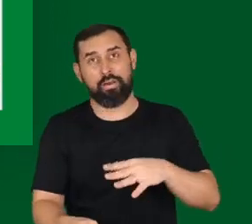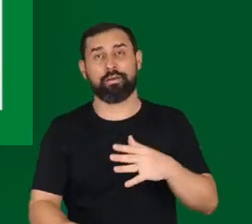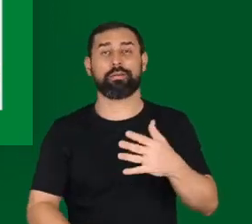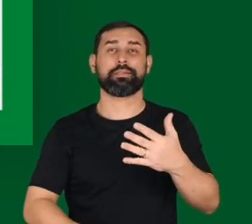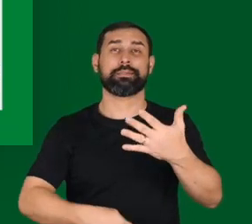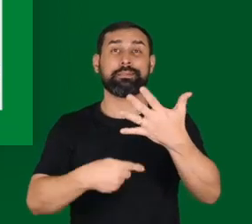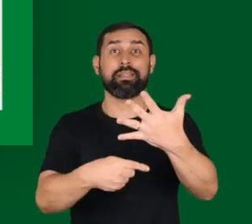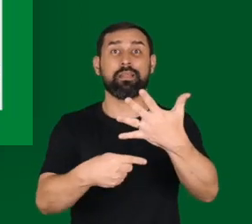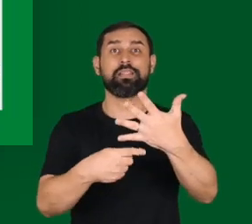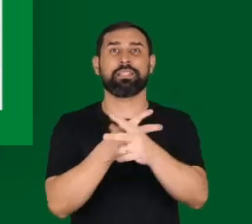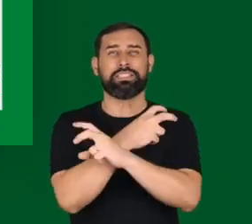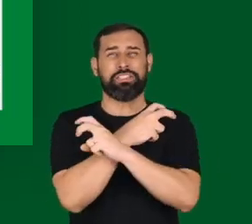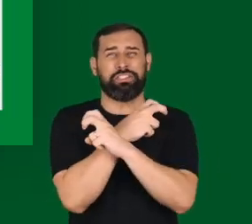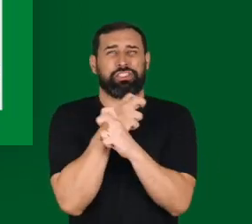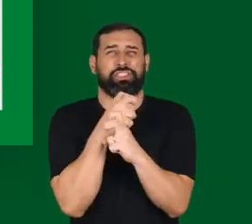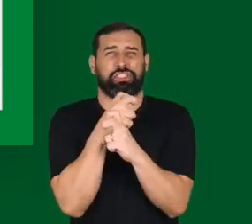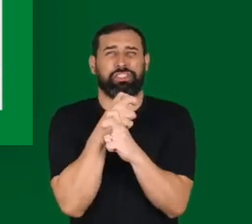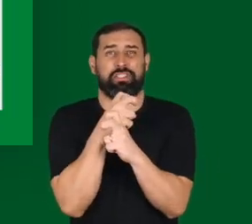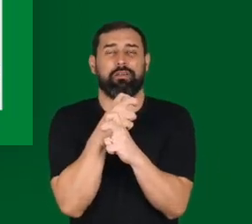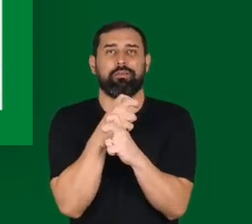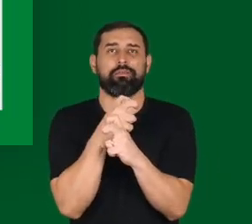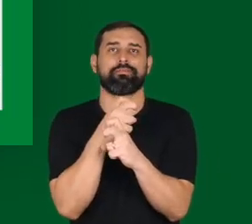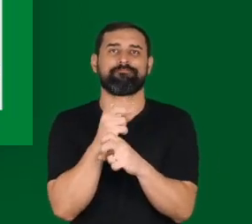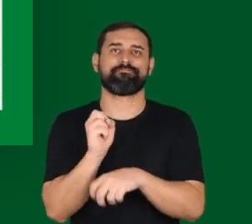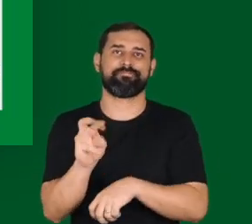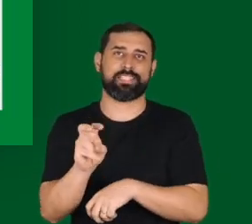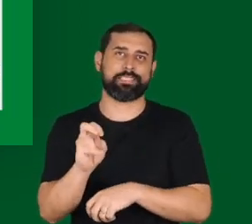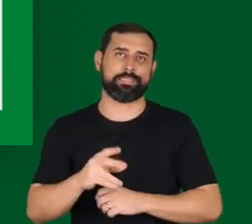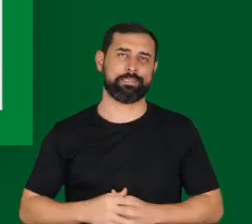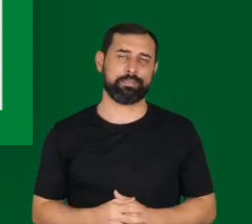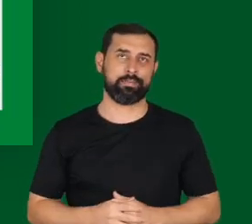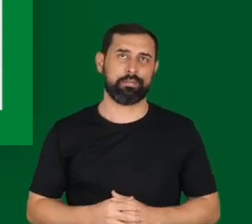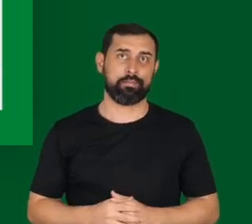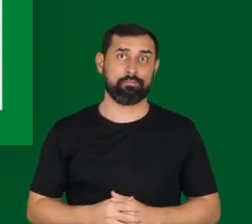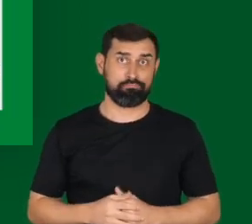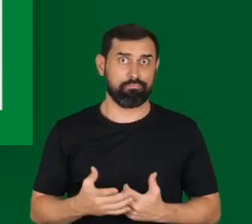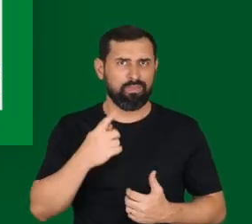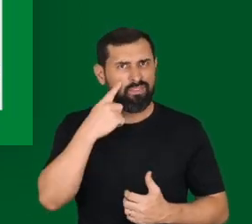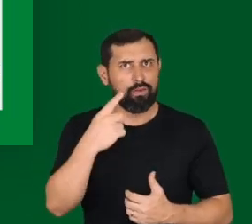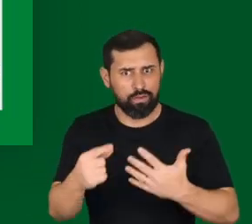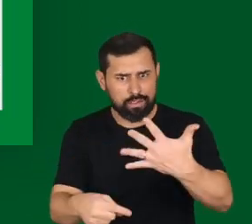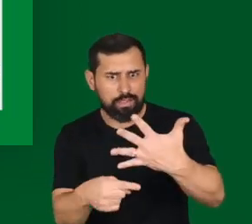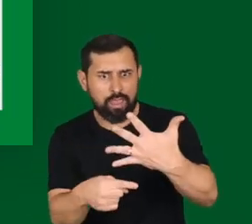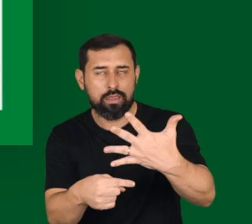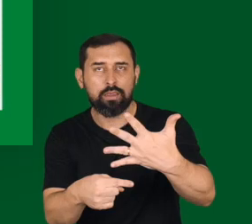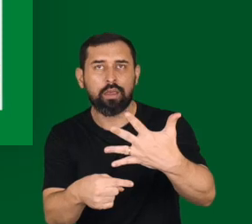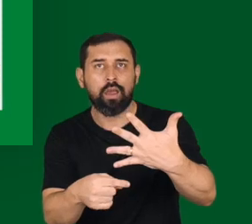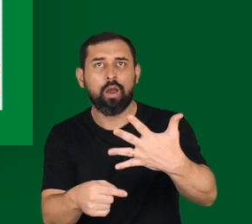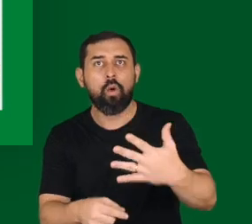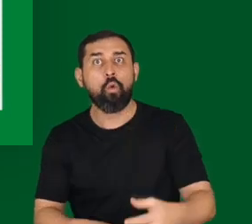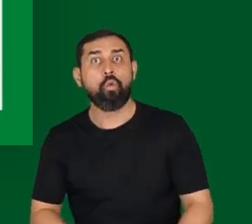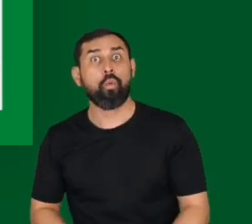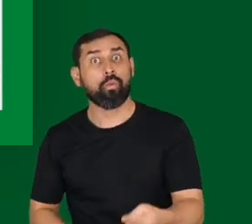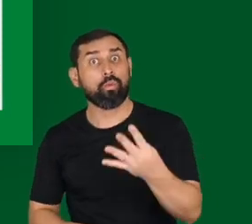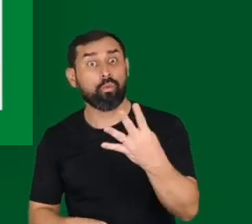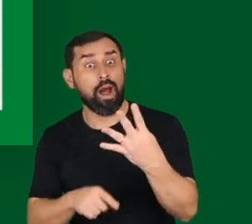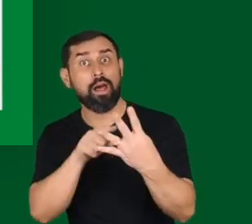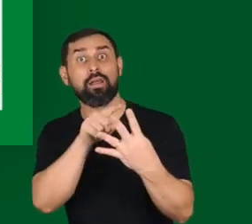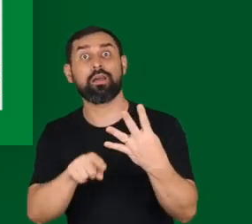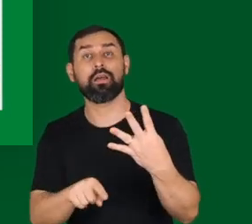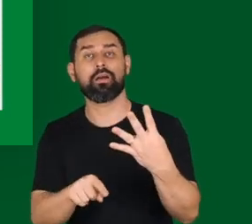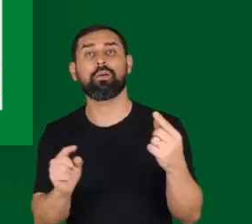queda. Sexto, intoxicação. Então, entre as 6 principais causas de morte na criança, na